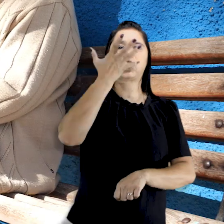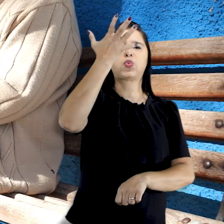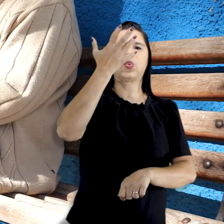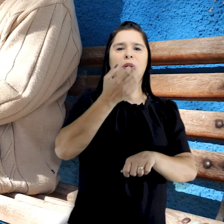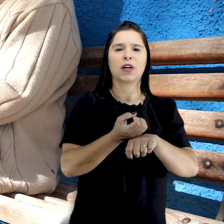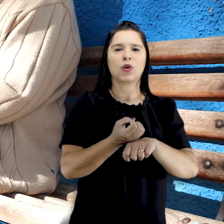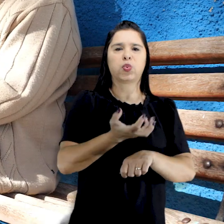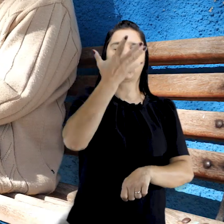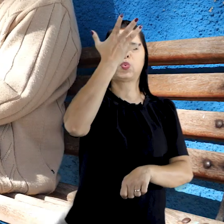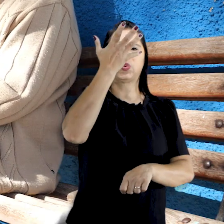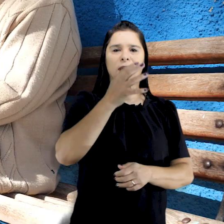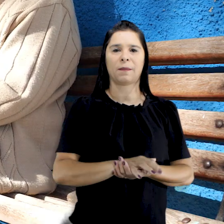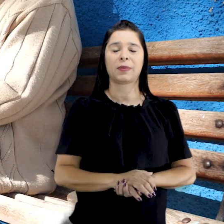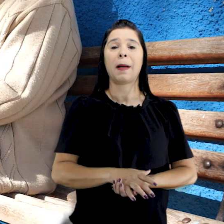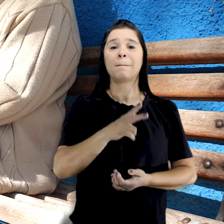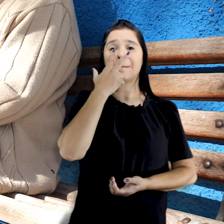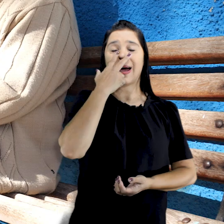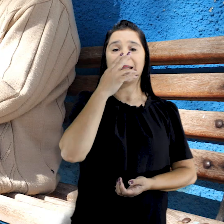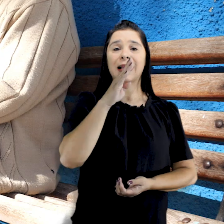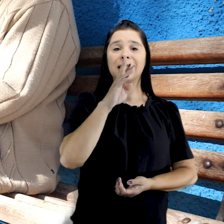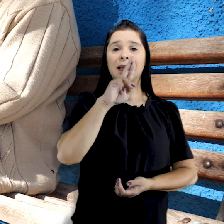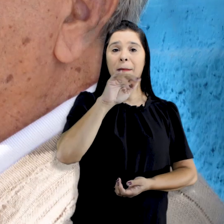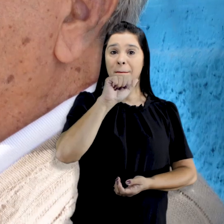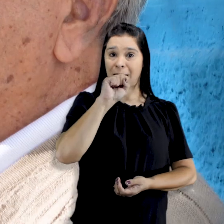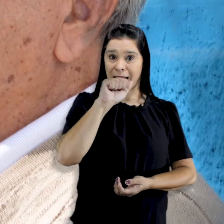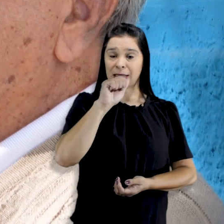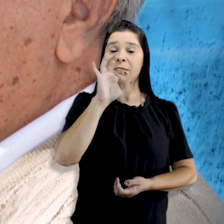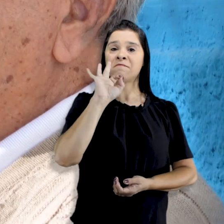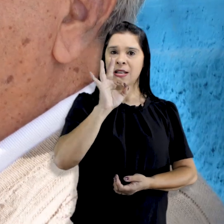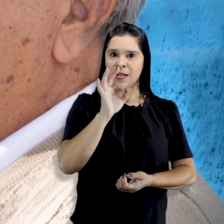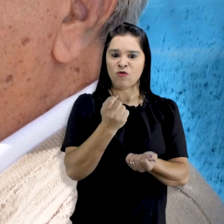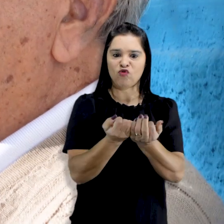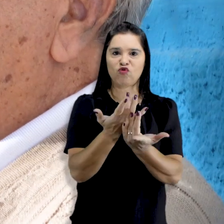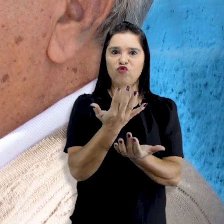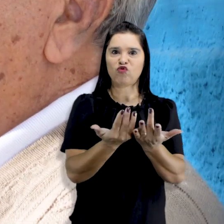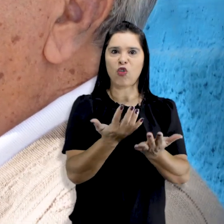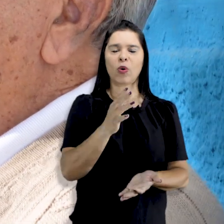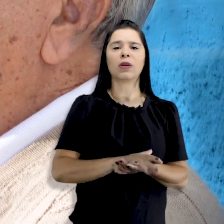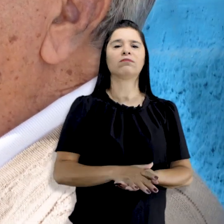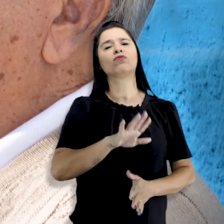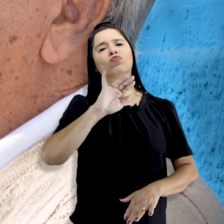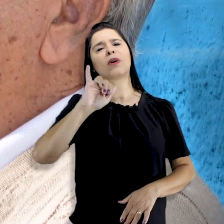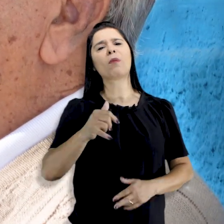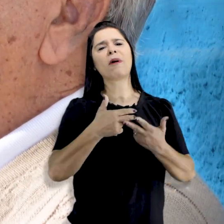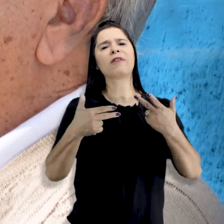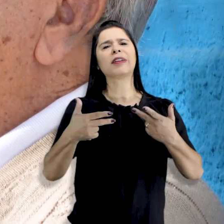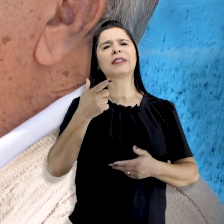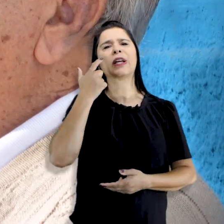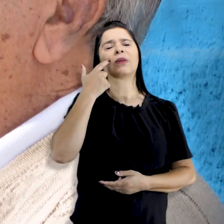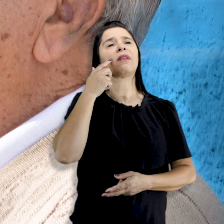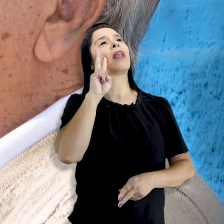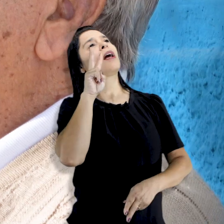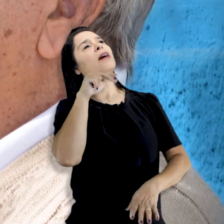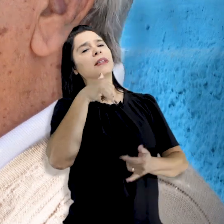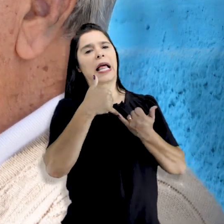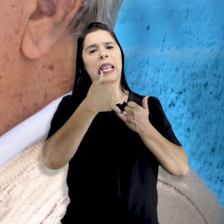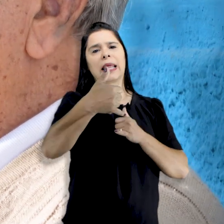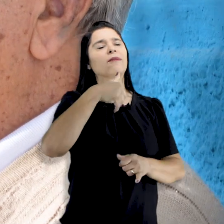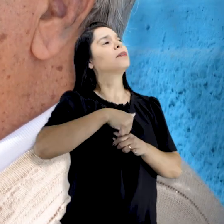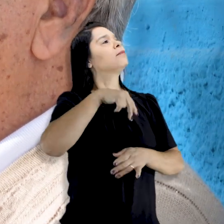de brasas. As brasas vivas mesmo. Numa dessas oportunidades, eu na beira da linha,